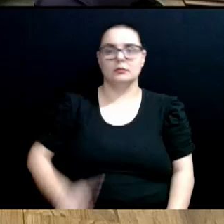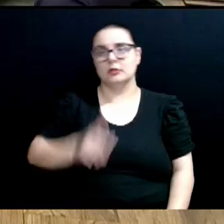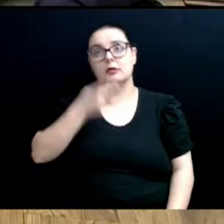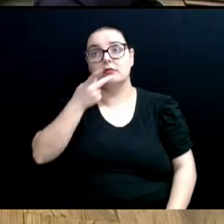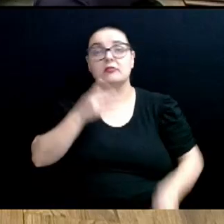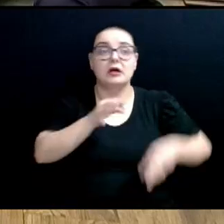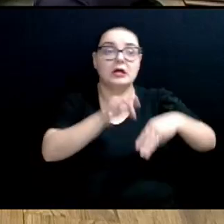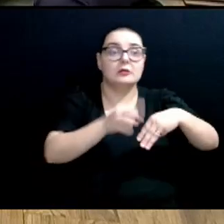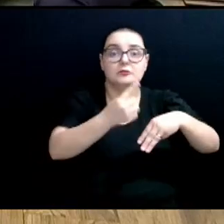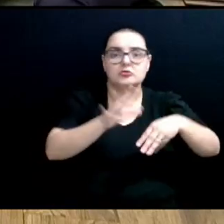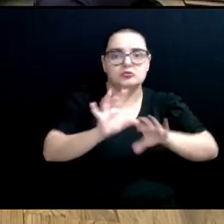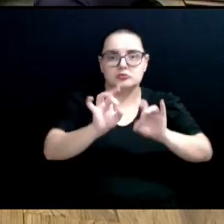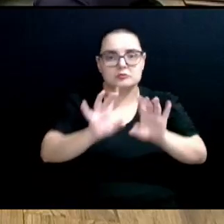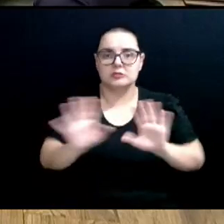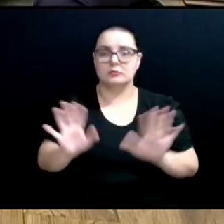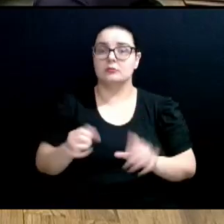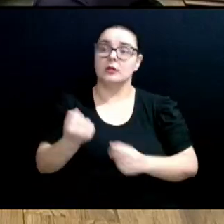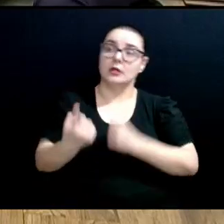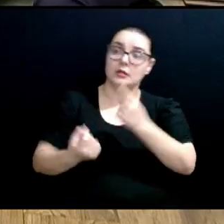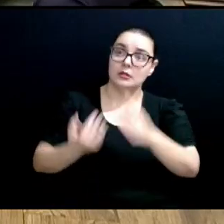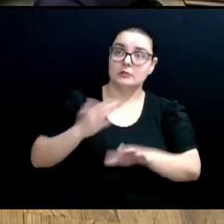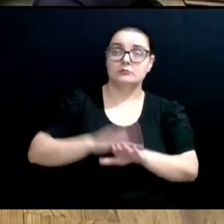medida,